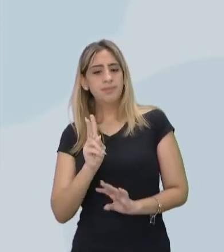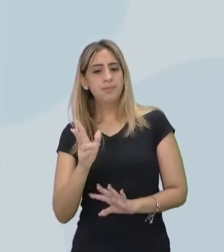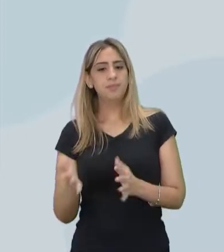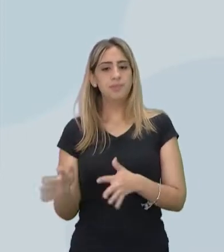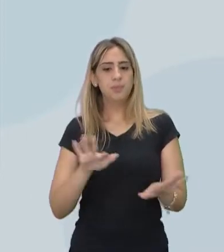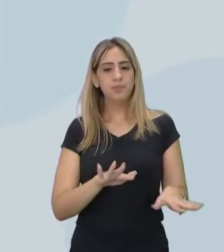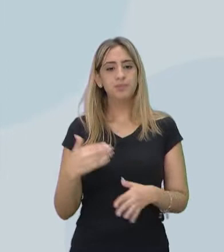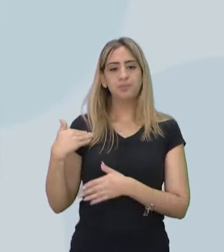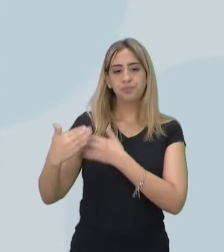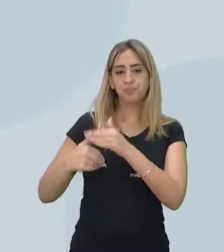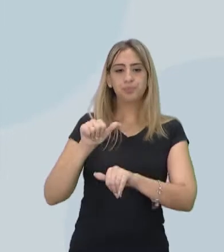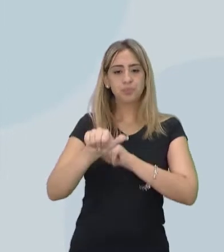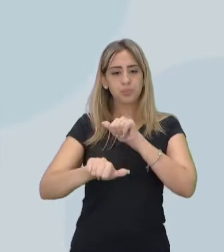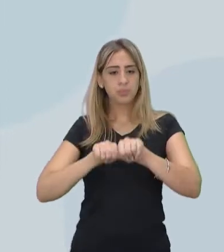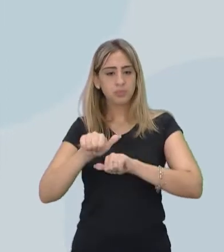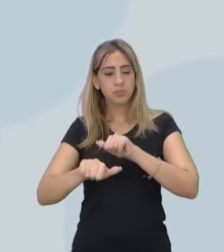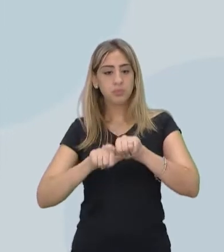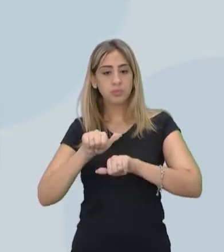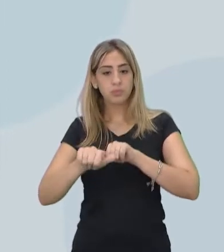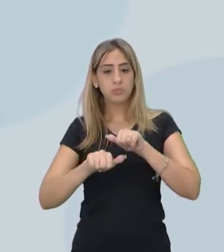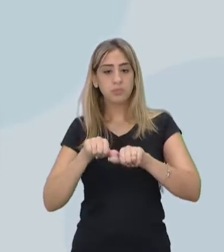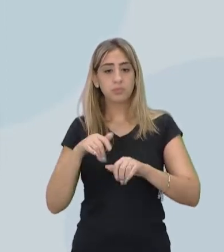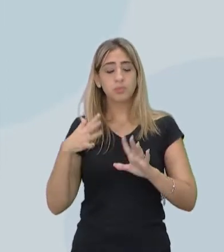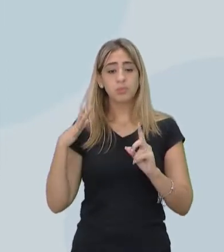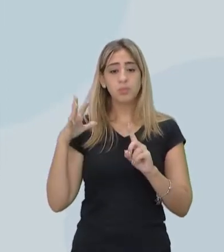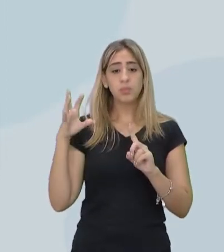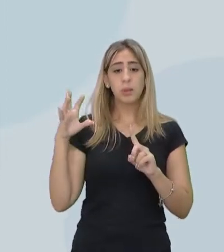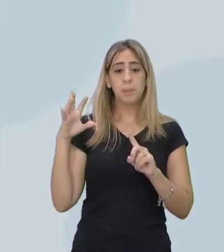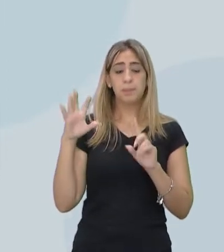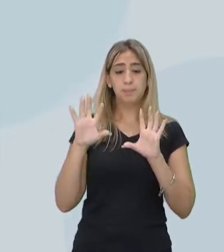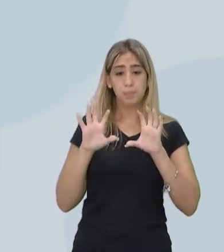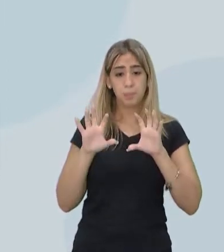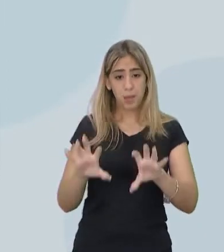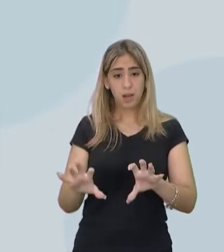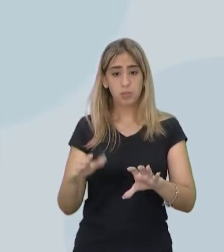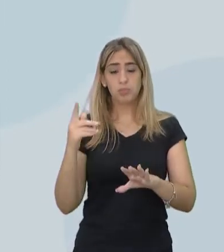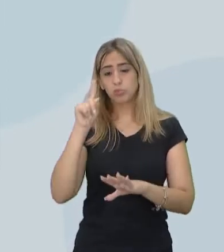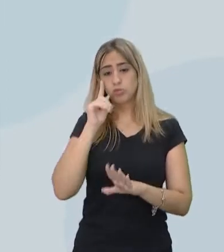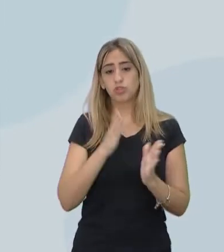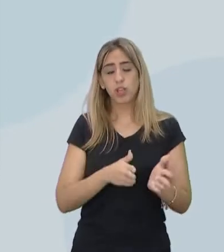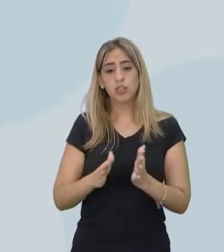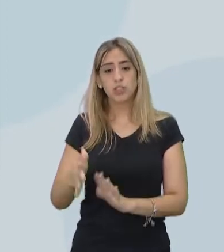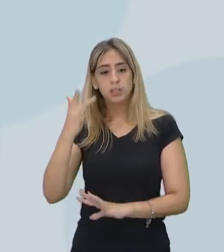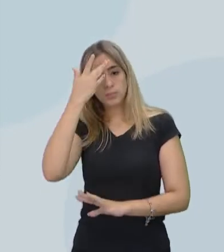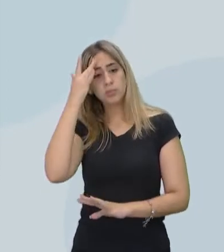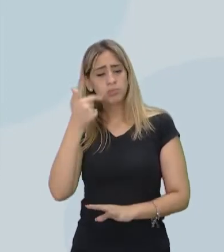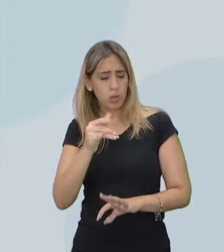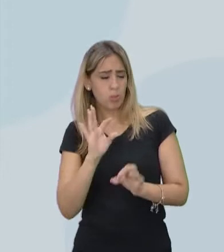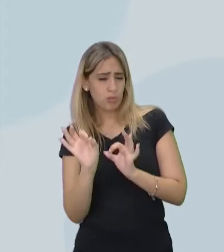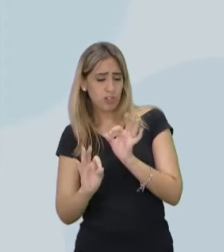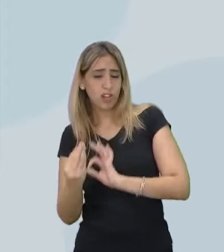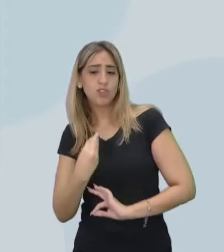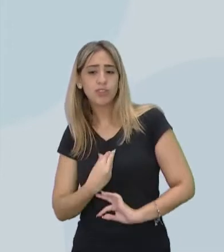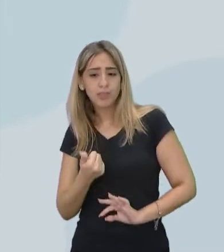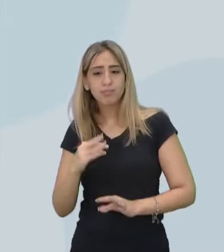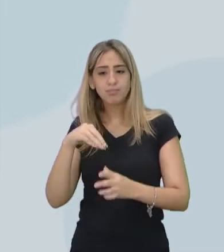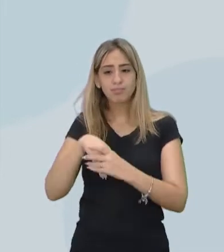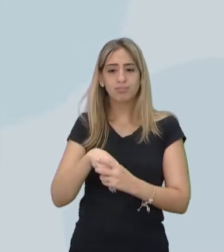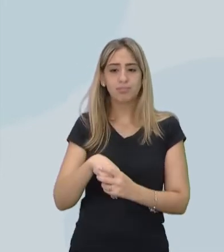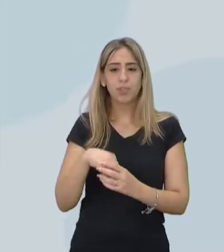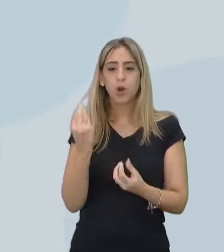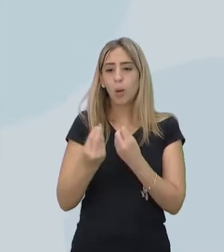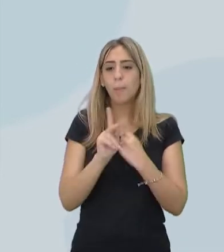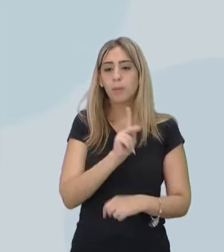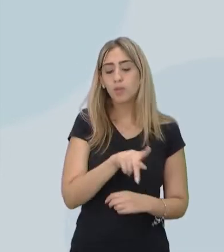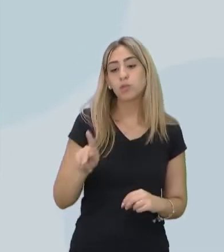que gere mudanças e impacto no cotidiano das pessoas. Exato. Então, o seu projeto de vida está aí dentro. O seu projeto de vida como